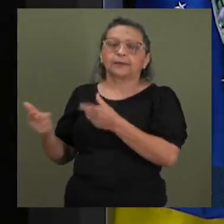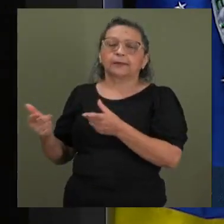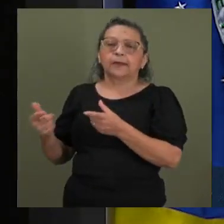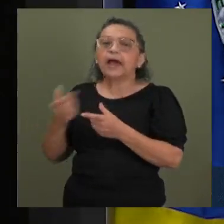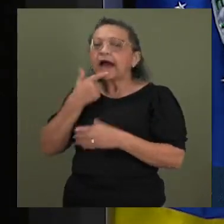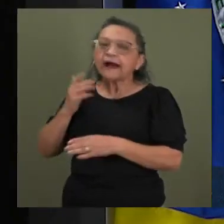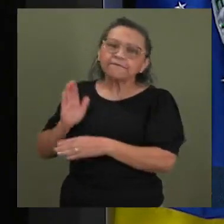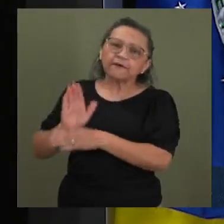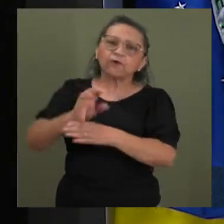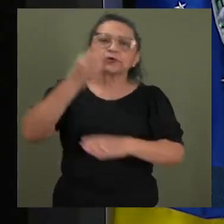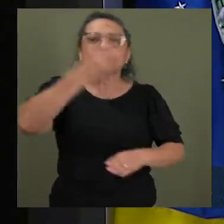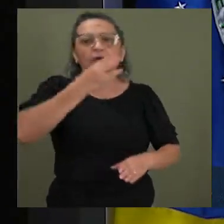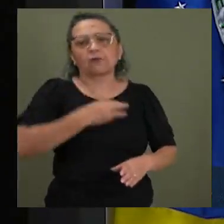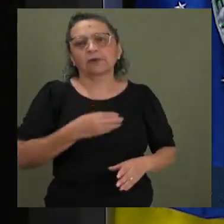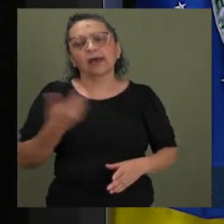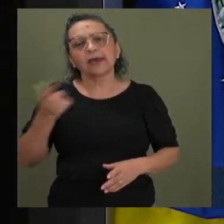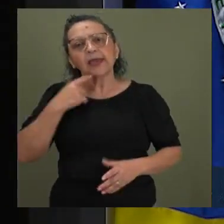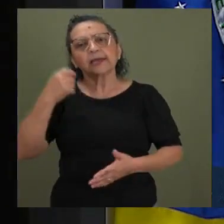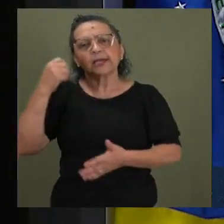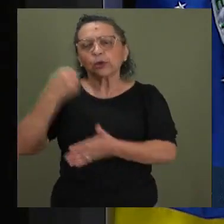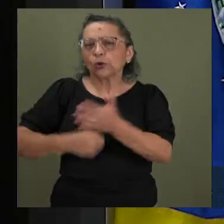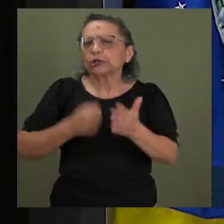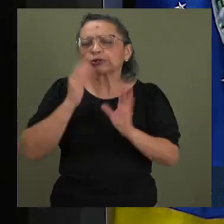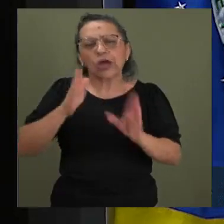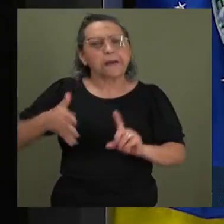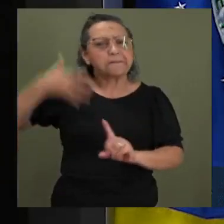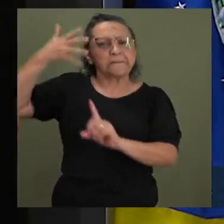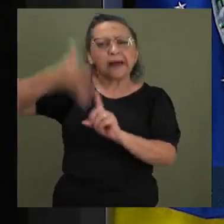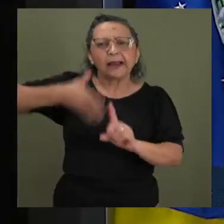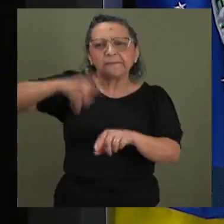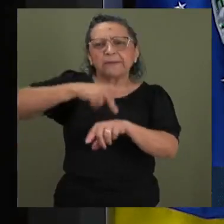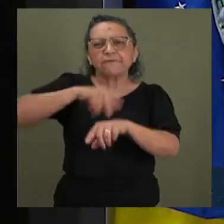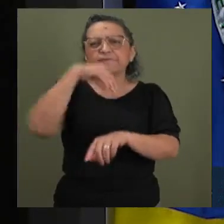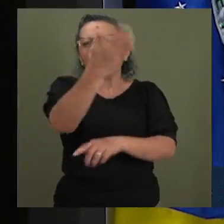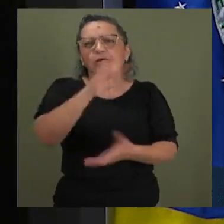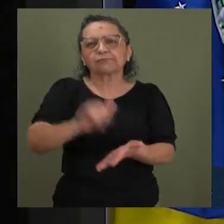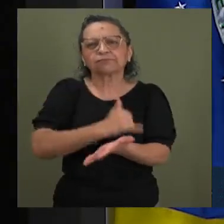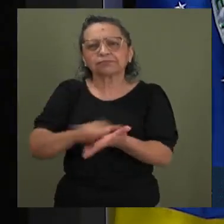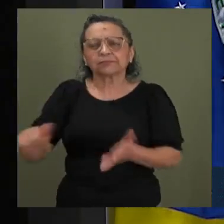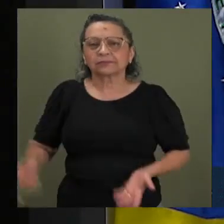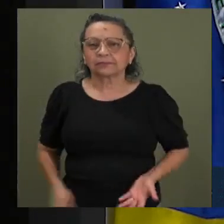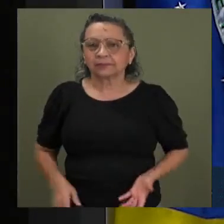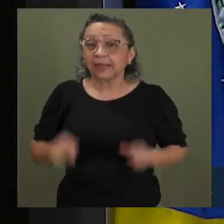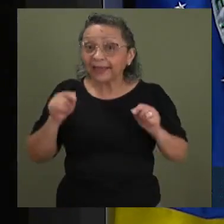pró-maconha, é ativista da causa, fez palestra no exterior, não podia. Está tudo errado nesse processo.